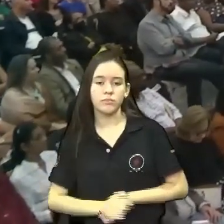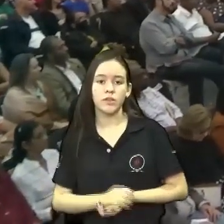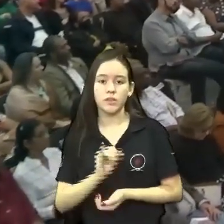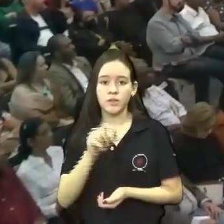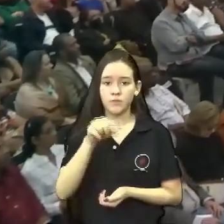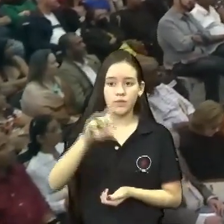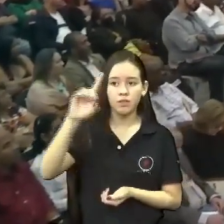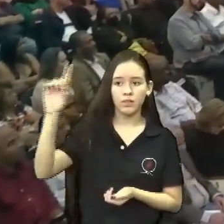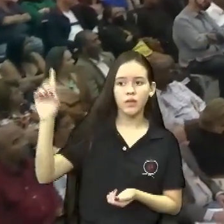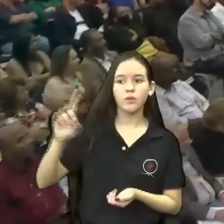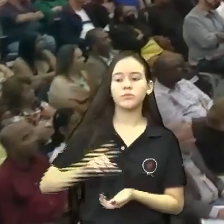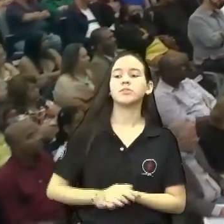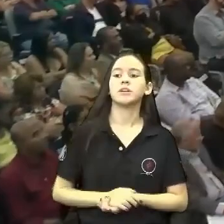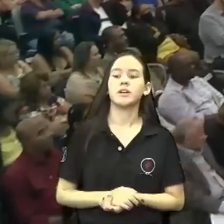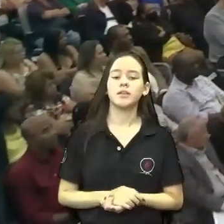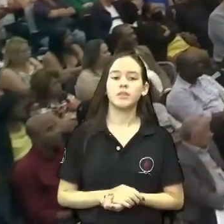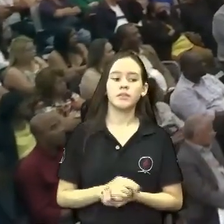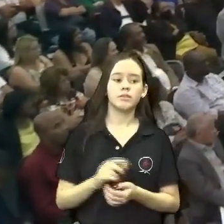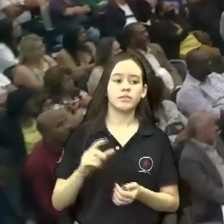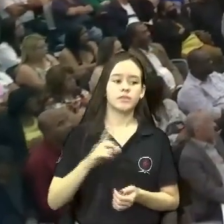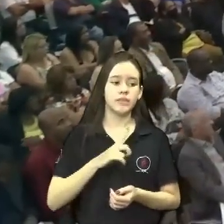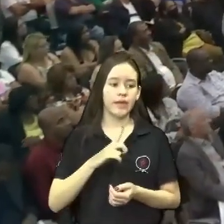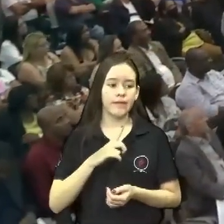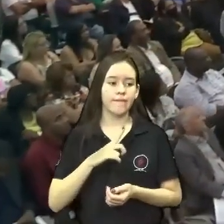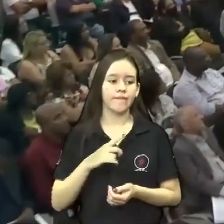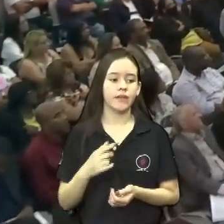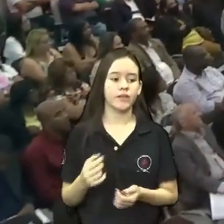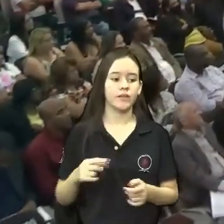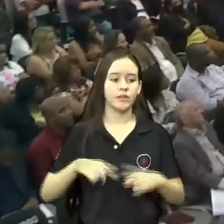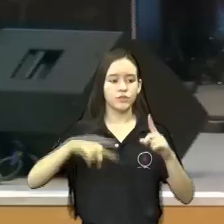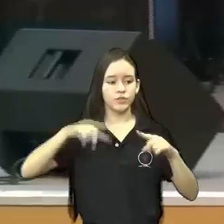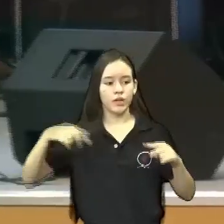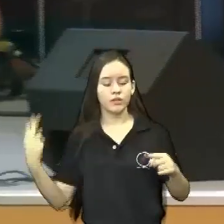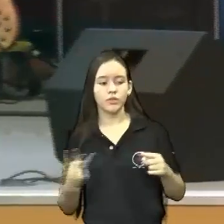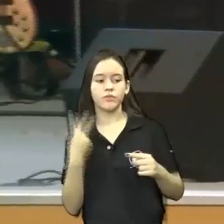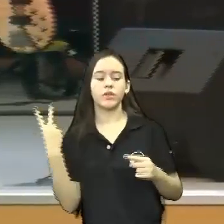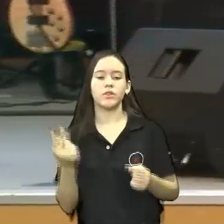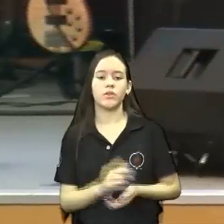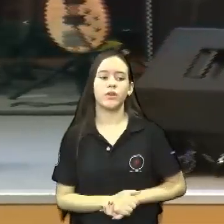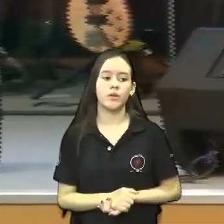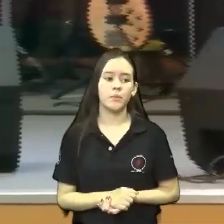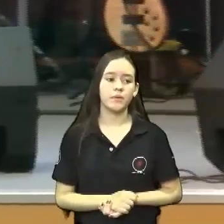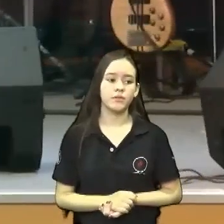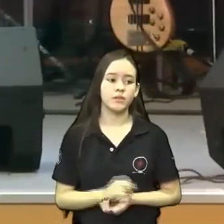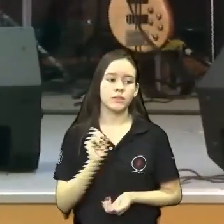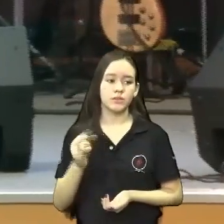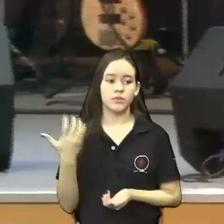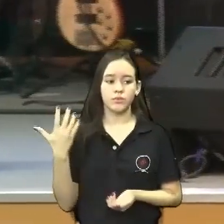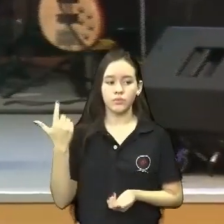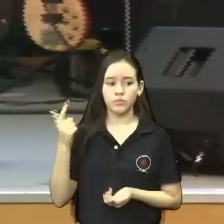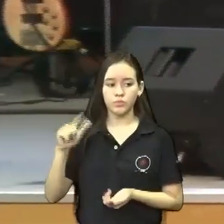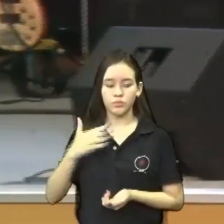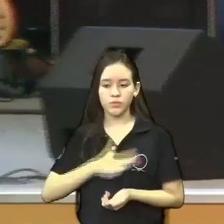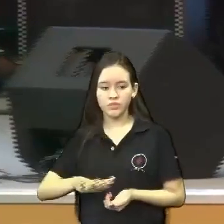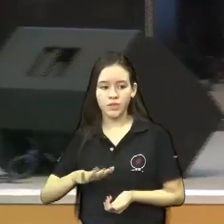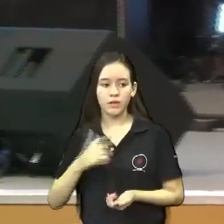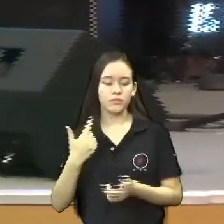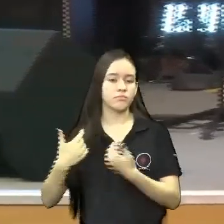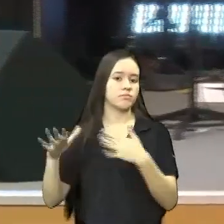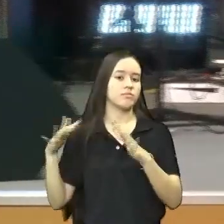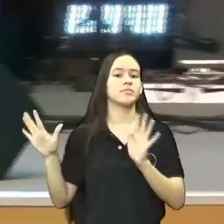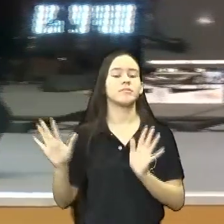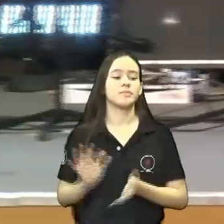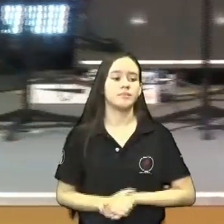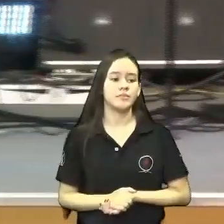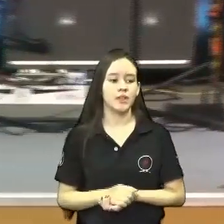é Deus você tem sua escala de valores de Laços que se dane-se quem não gostar porque você não tem que prestar